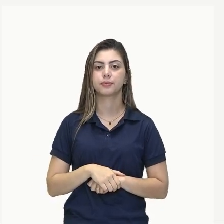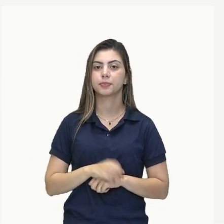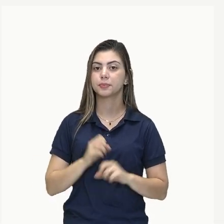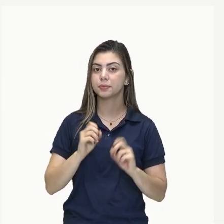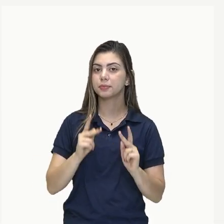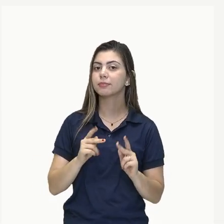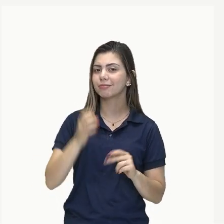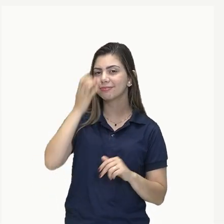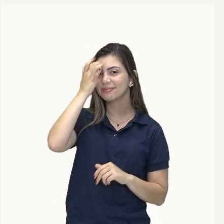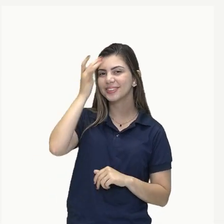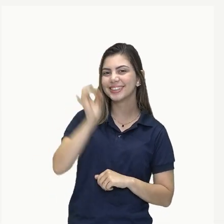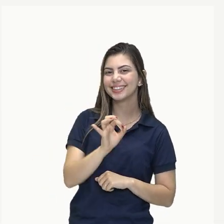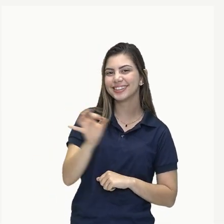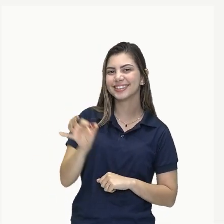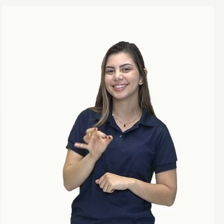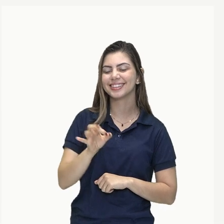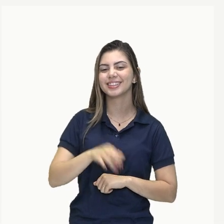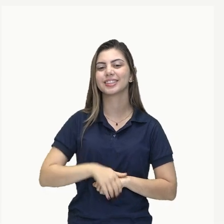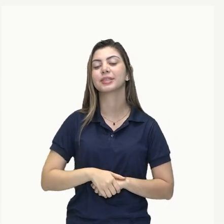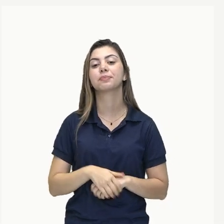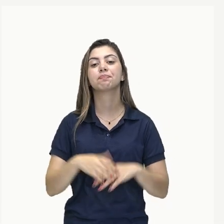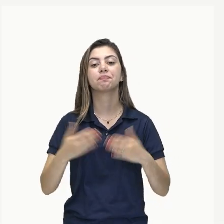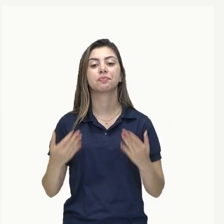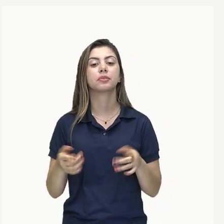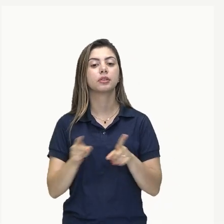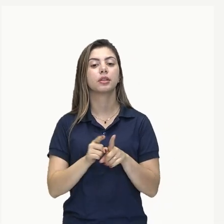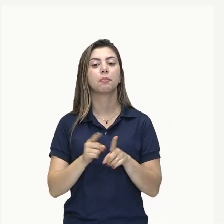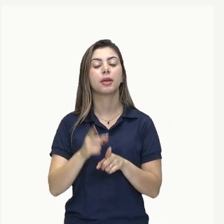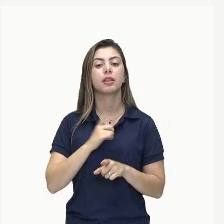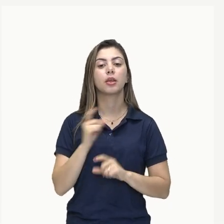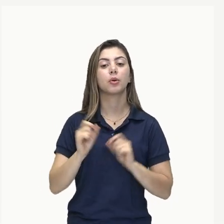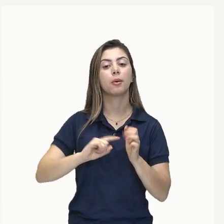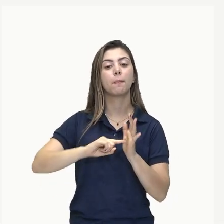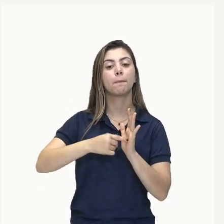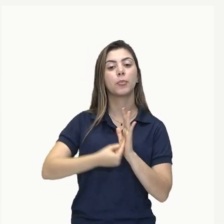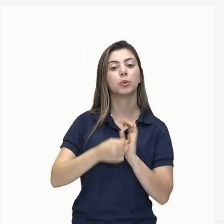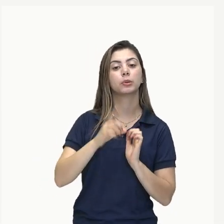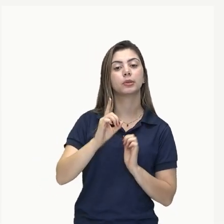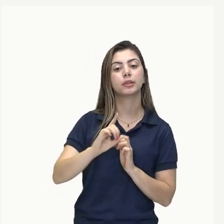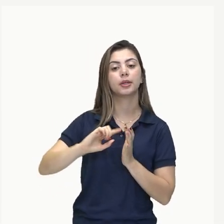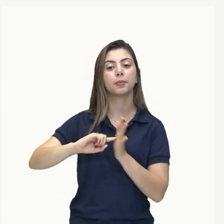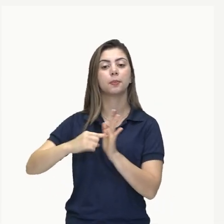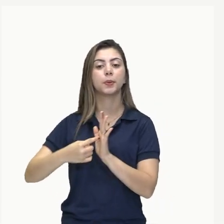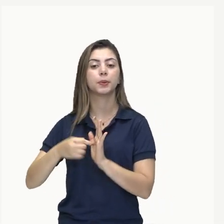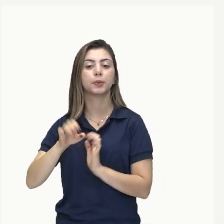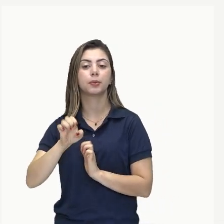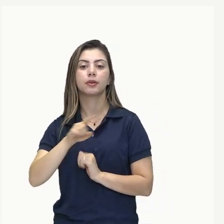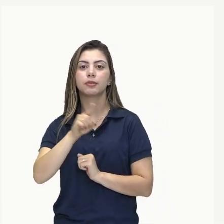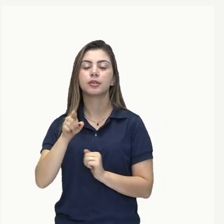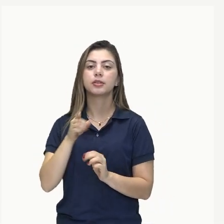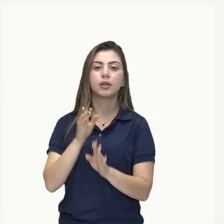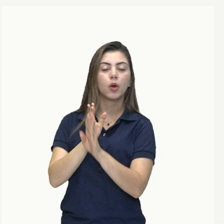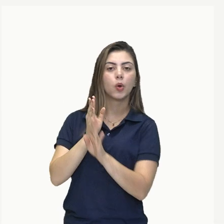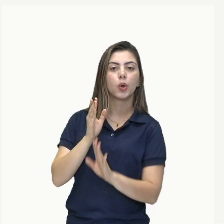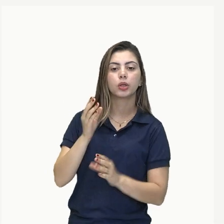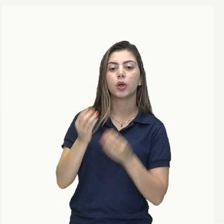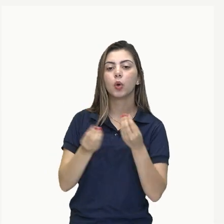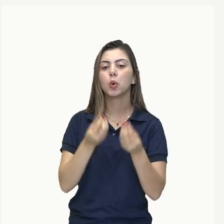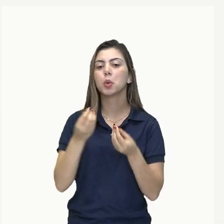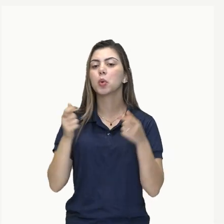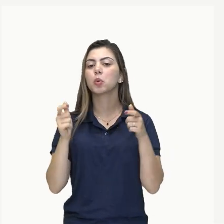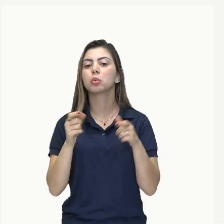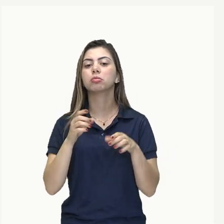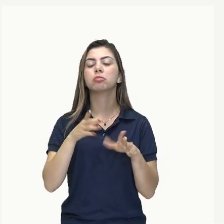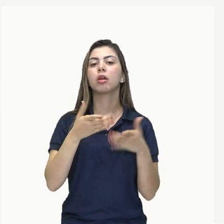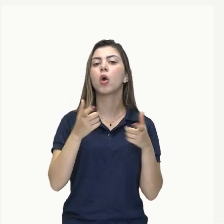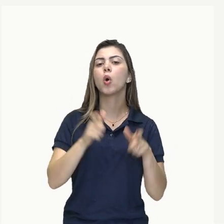Bem fácil, né? Ainda temos o ponto D e o ponto E. Você consegue identificar aí para mim onde é que está o ponto